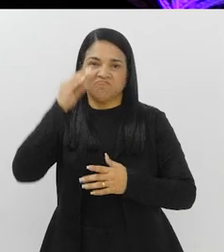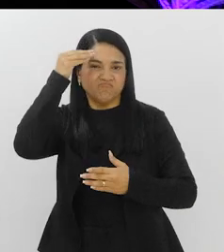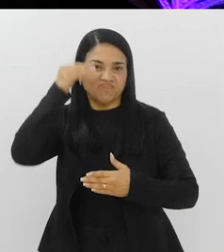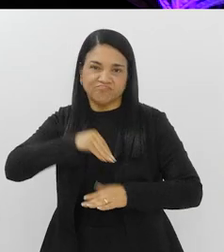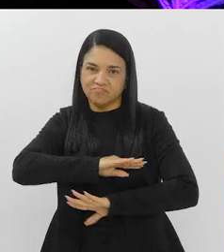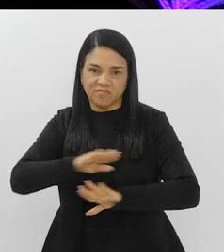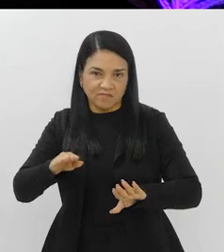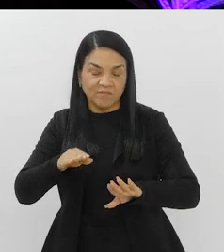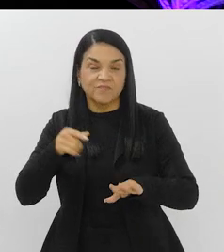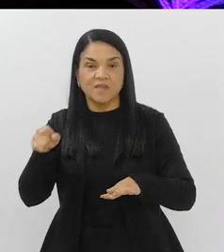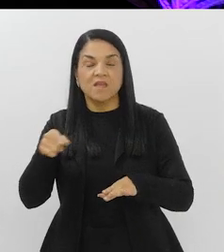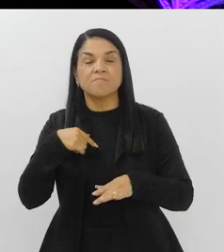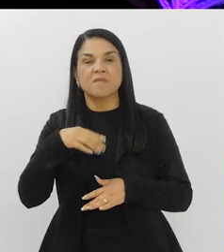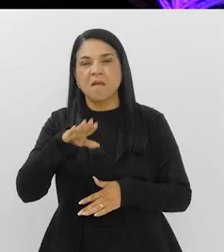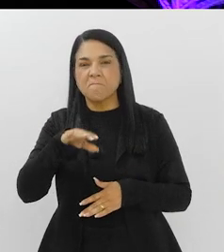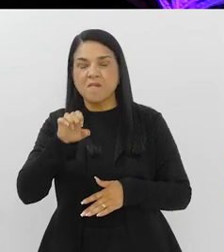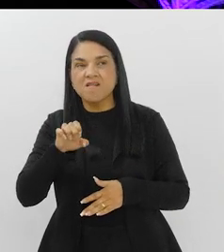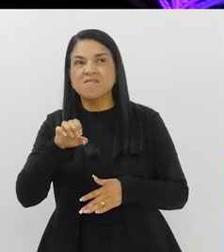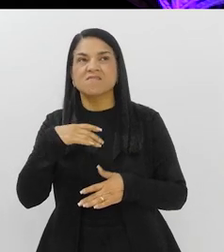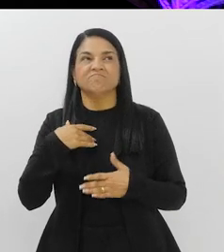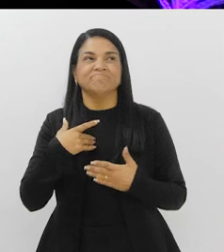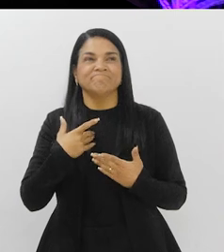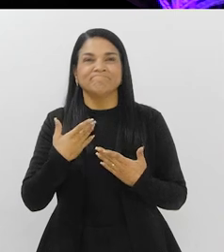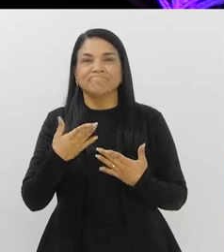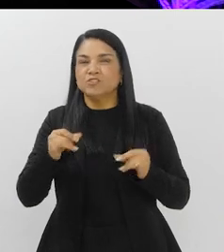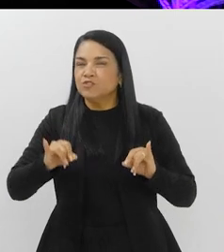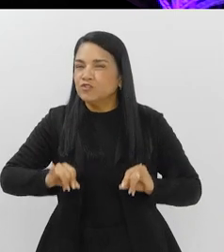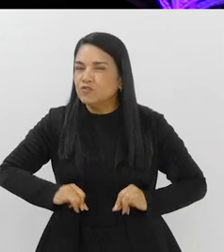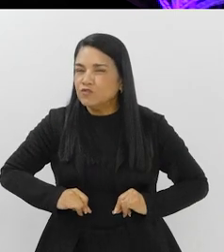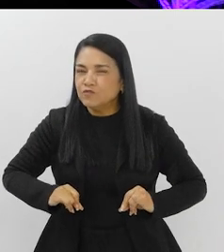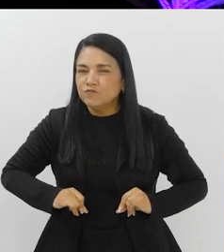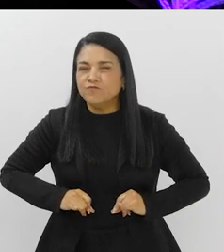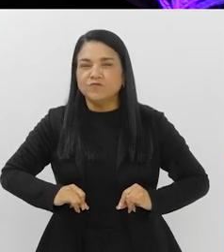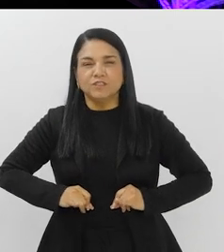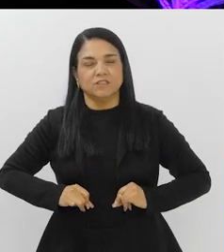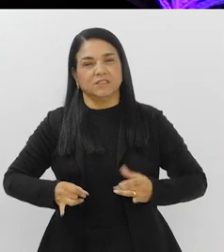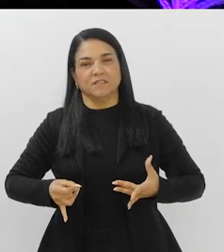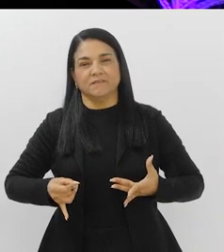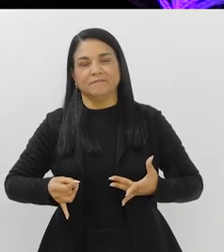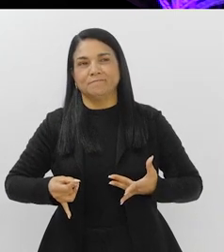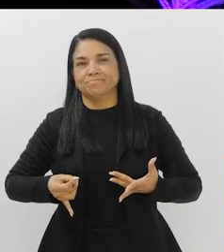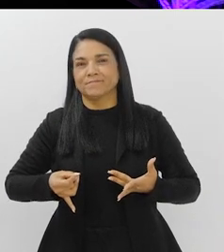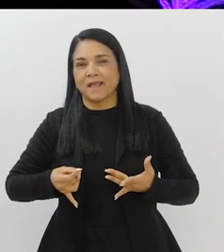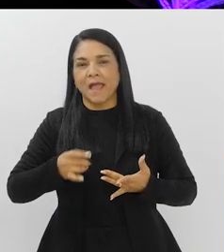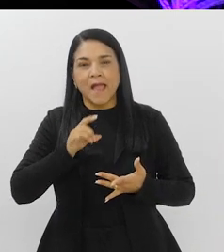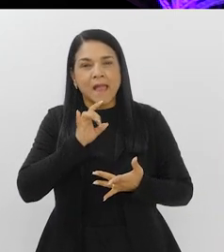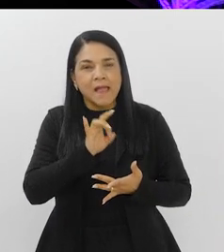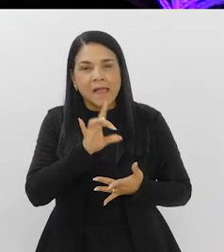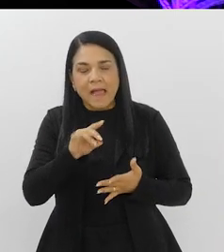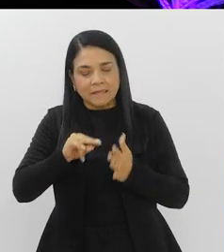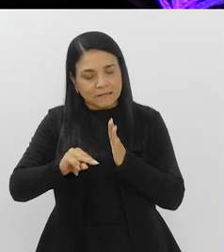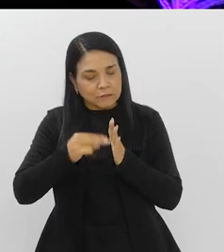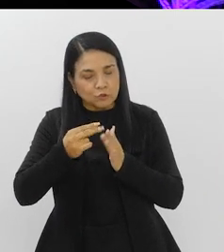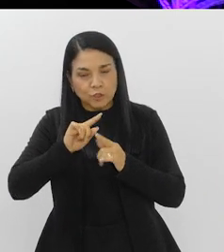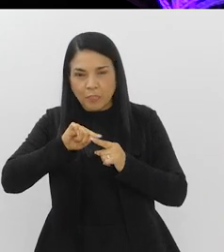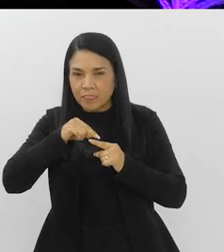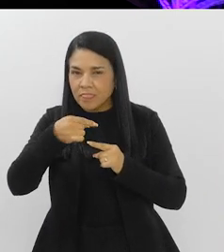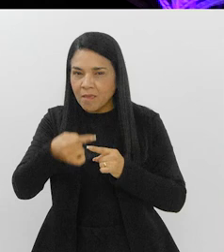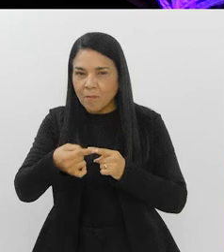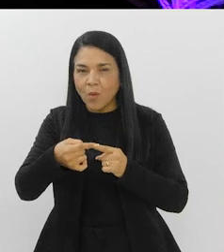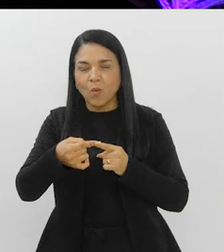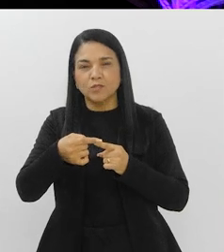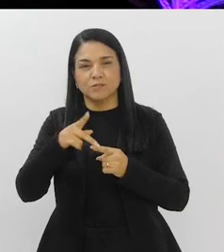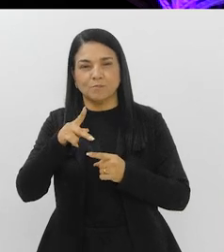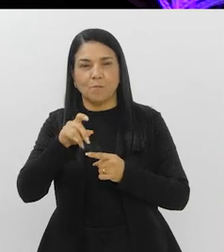eh e eh ela passava né era muito sofrido para ela a todo né a cada PS